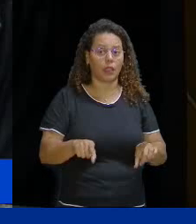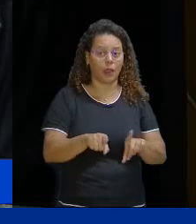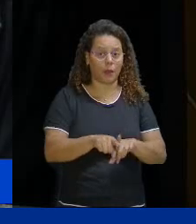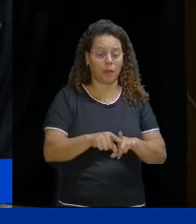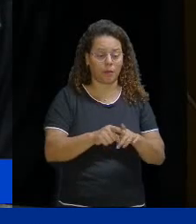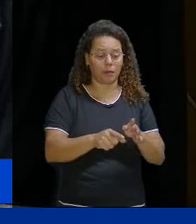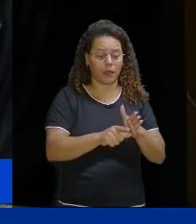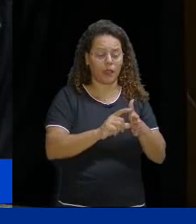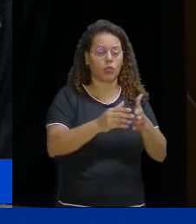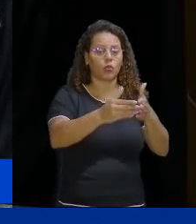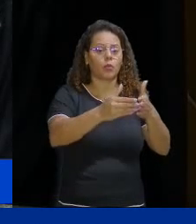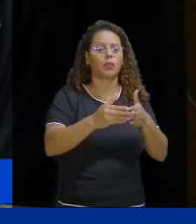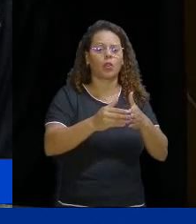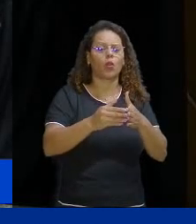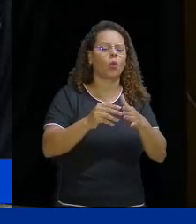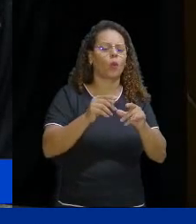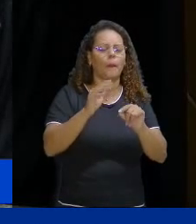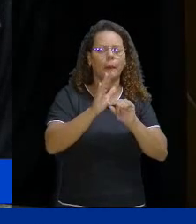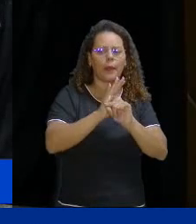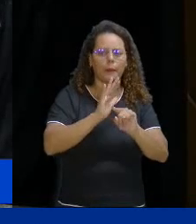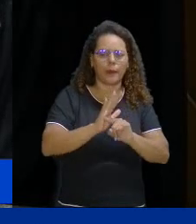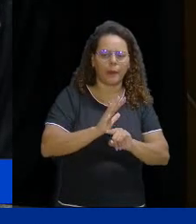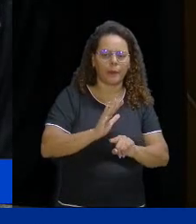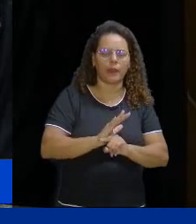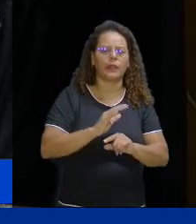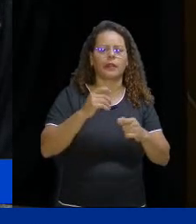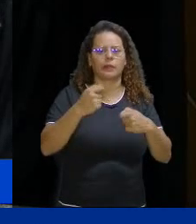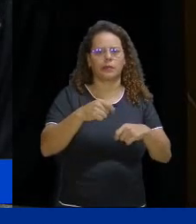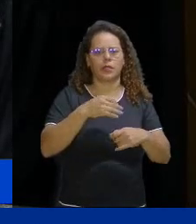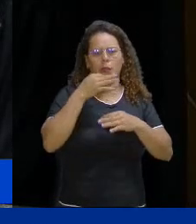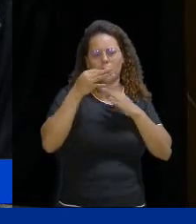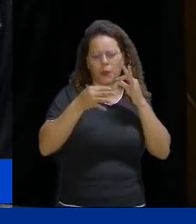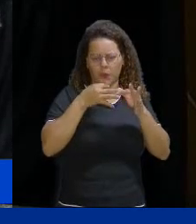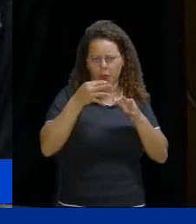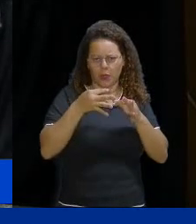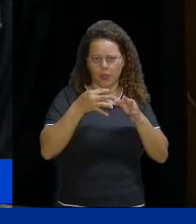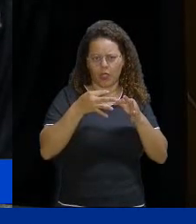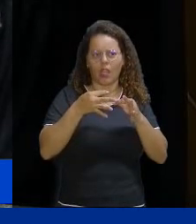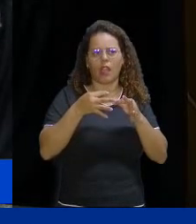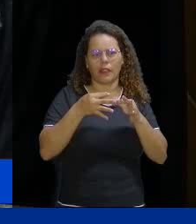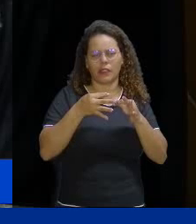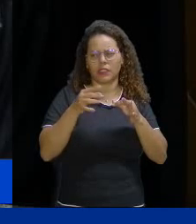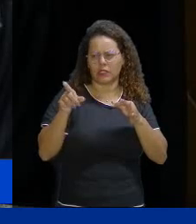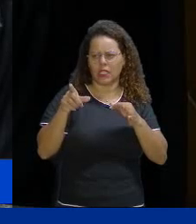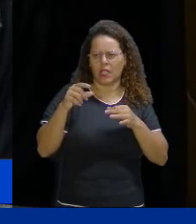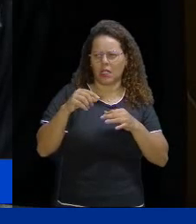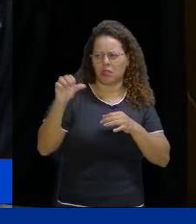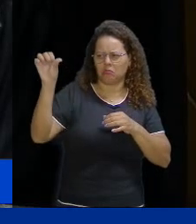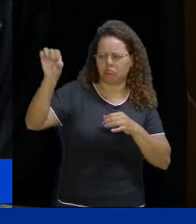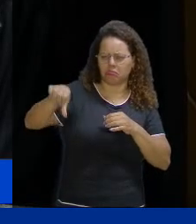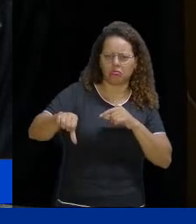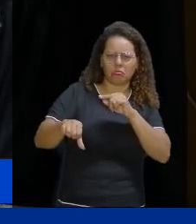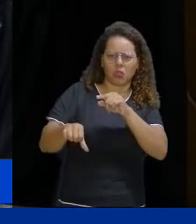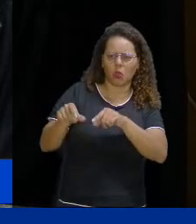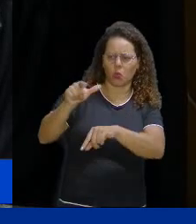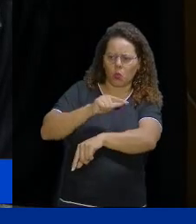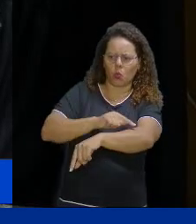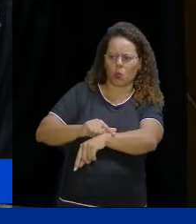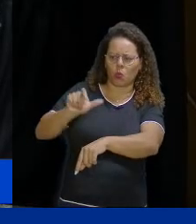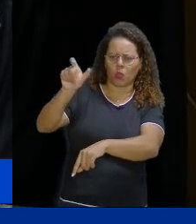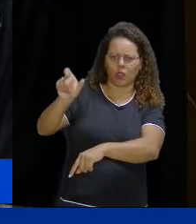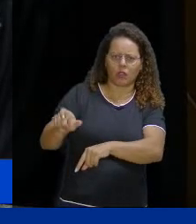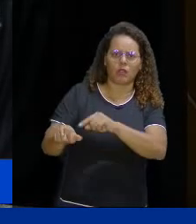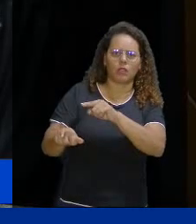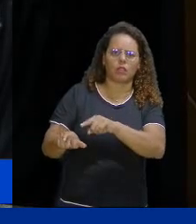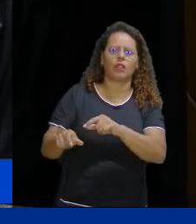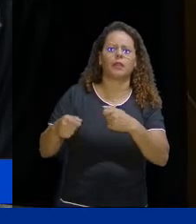cautelares formulados pelos impetrantes não demonstraram suficientemente o risco de dano irreparável ou a urgência para que fossem concedidos